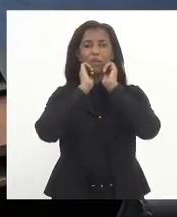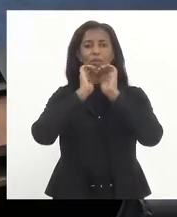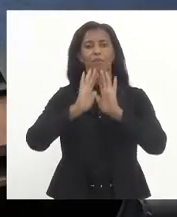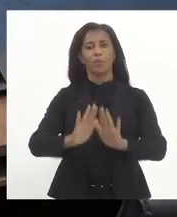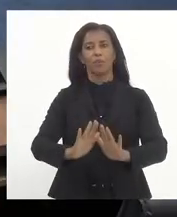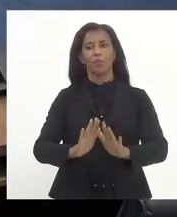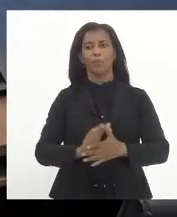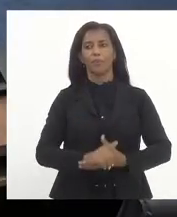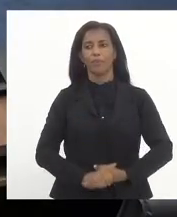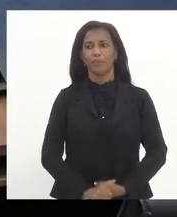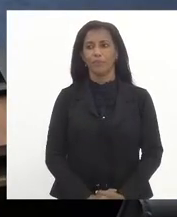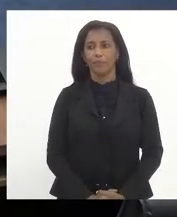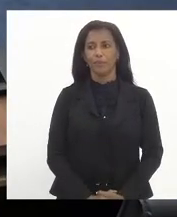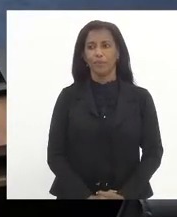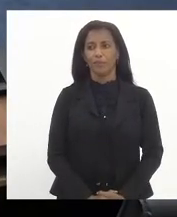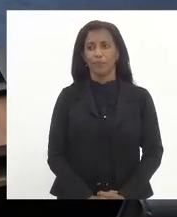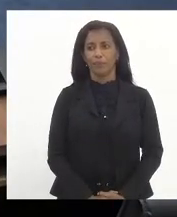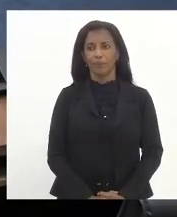obrigado.